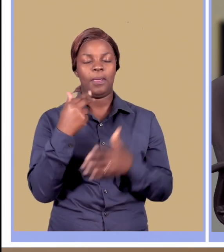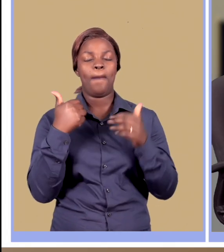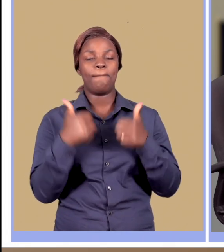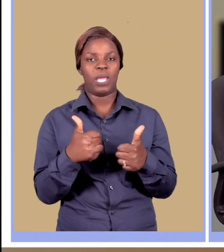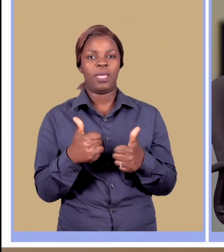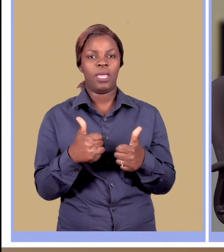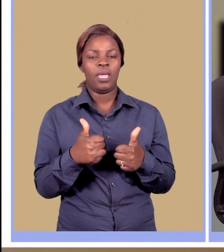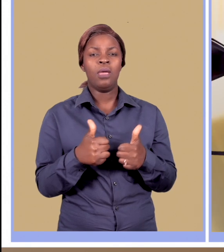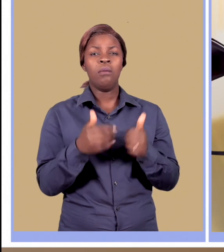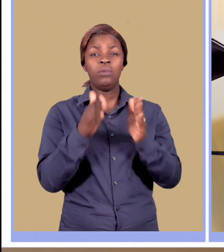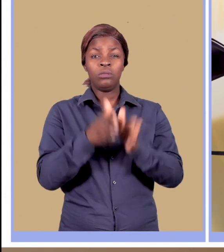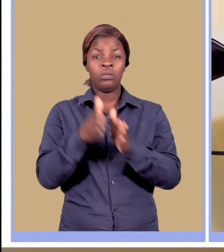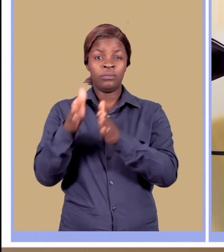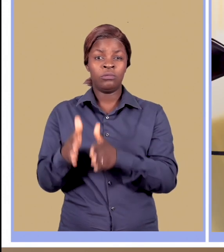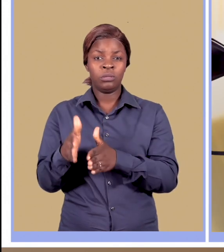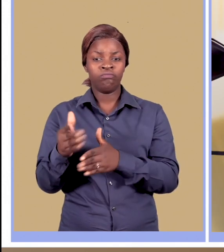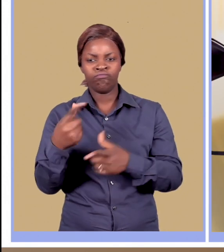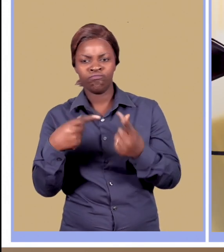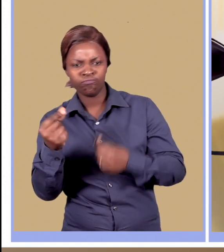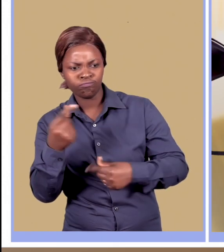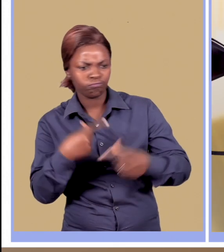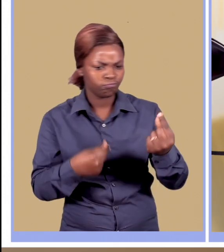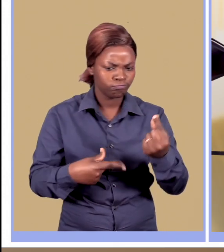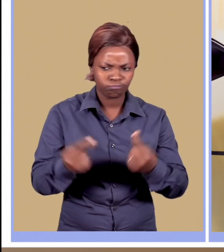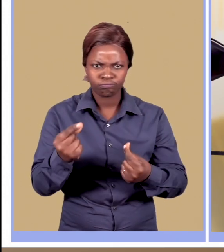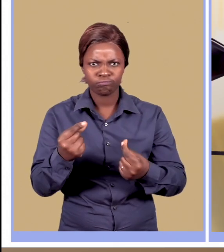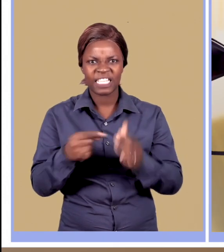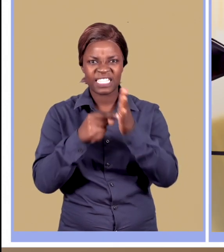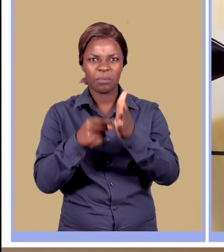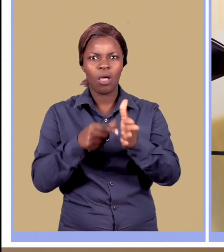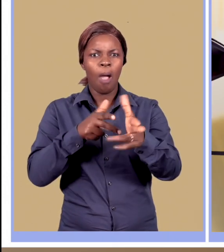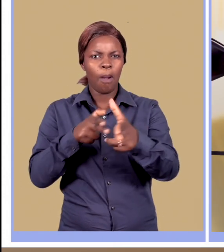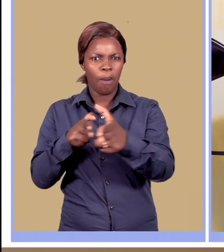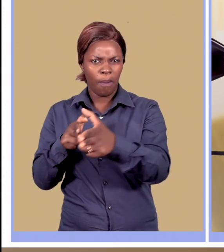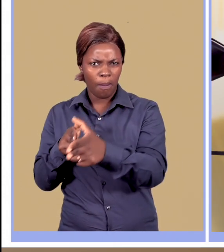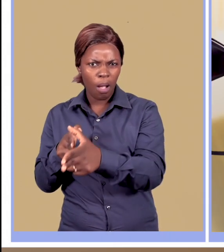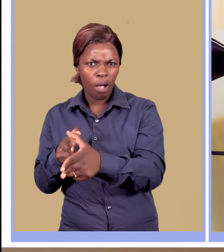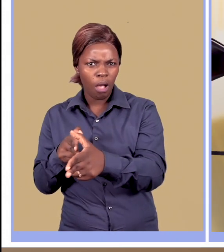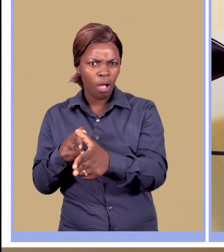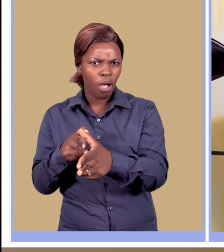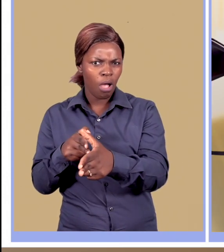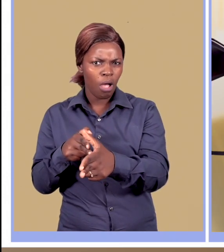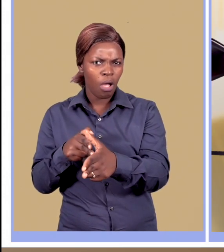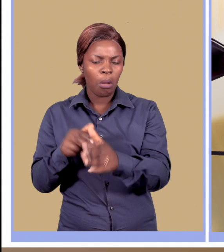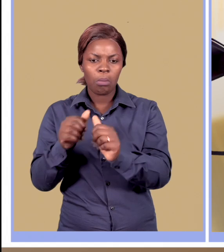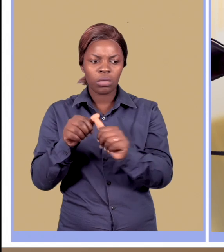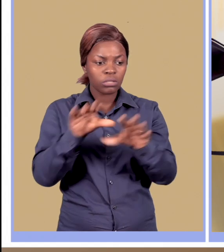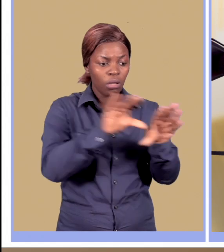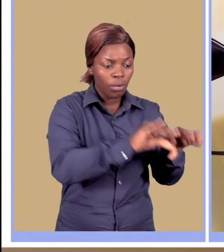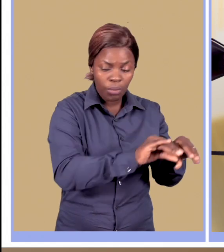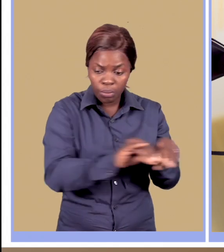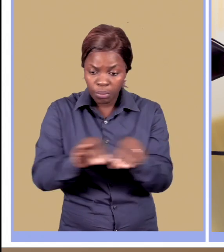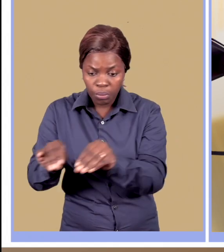considerar como prioridade. As pessoas que fugiram devido à situação dos insurgentes para Açores não